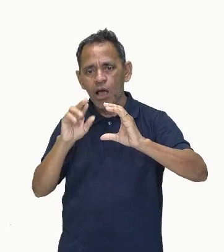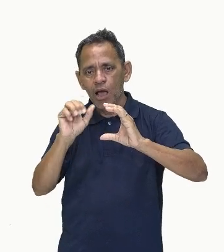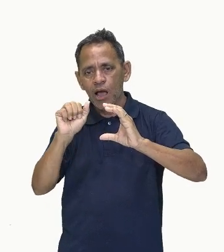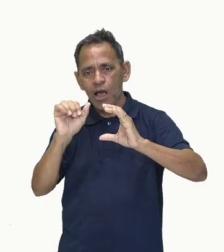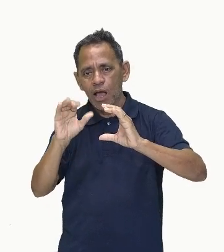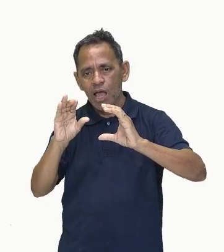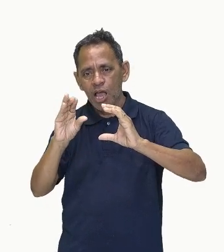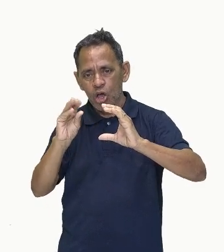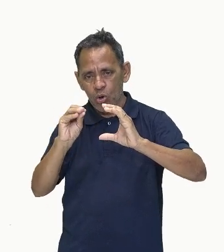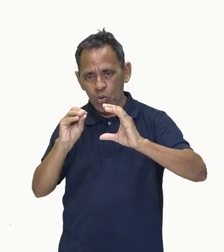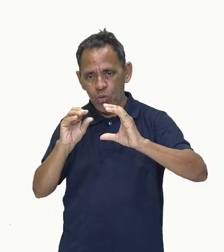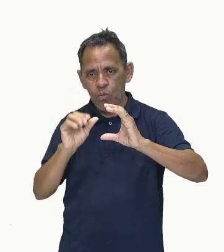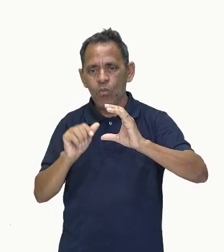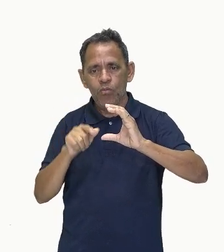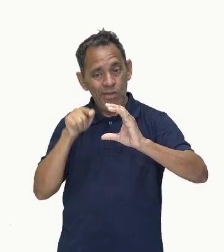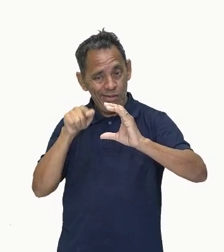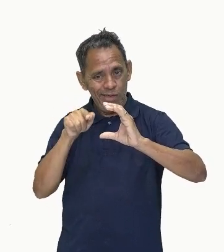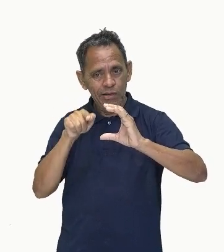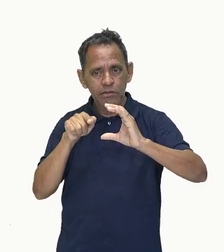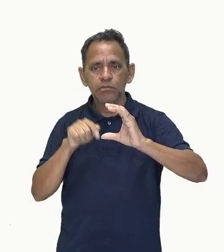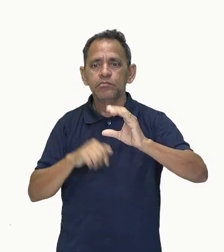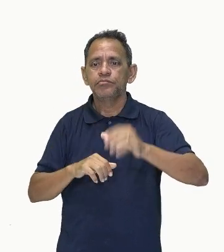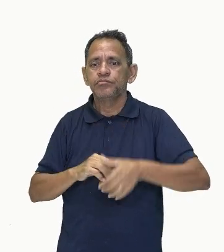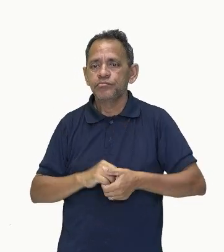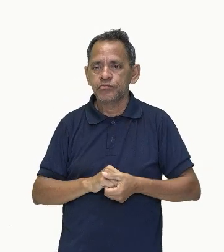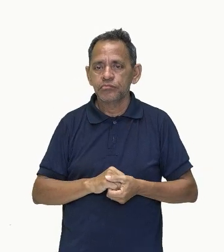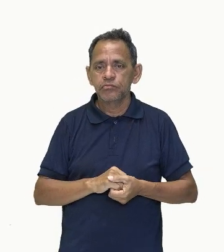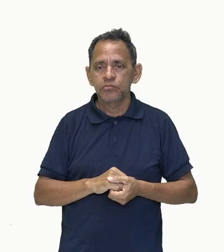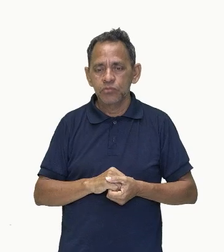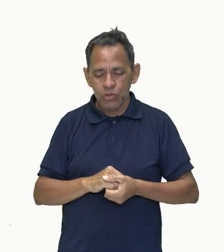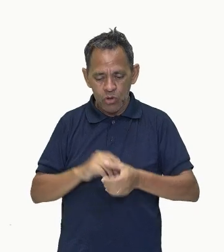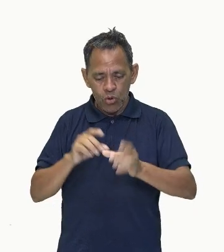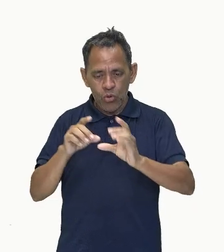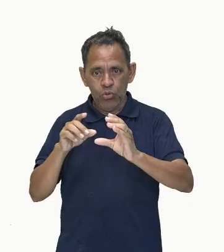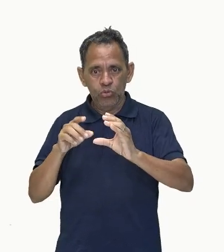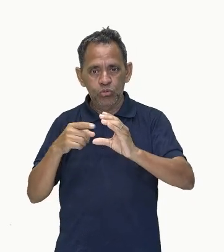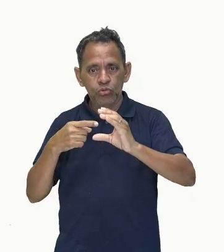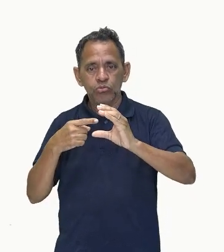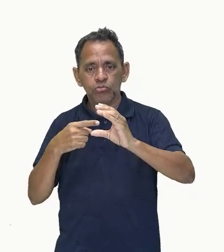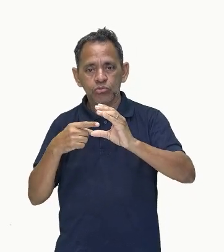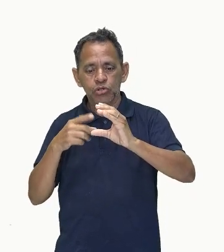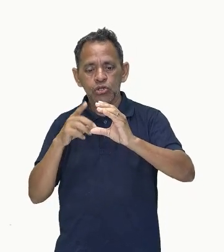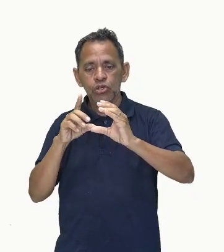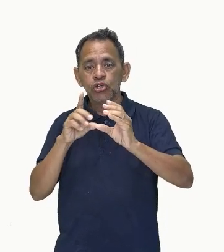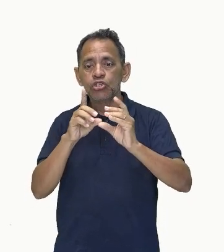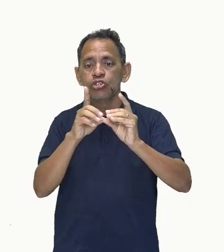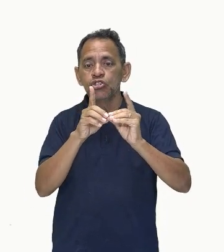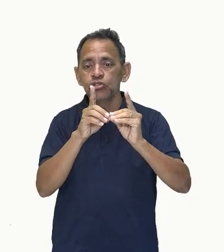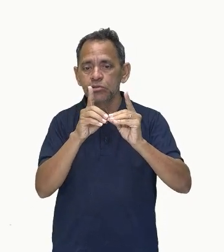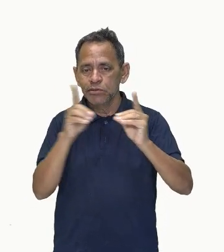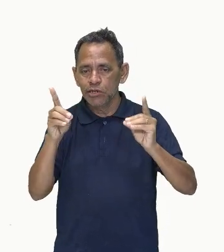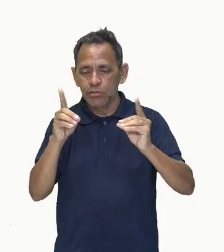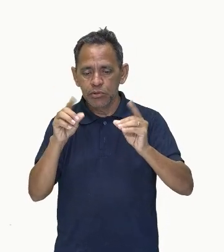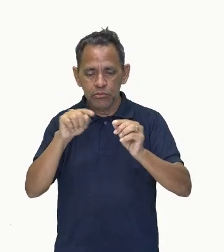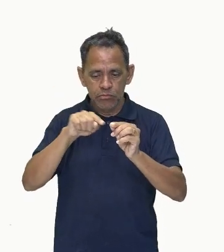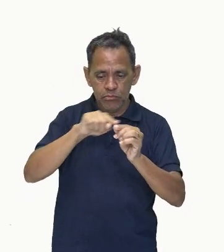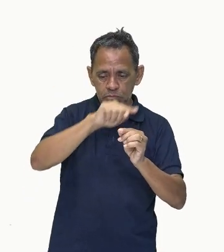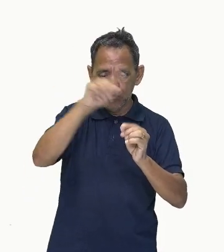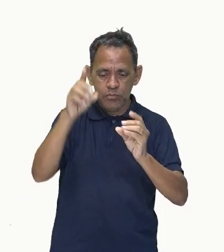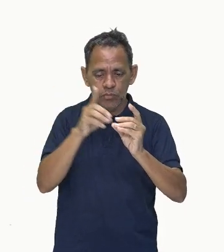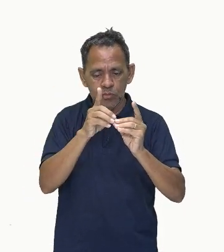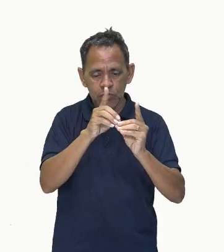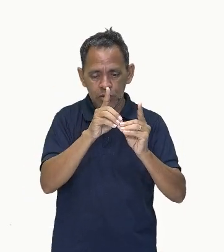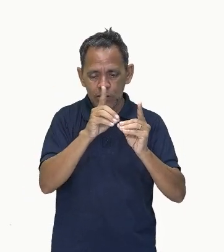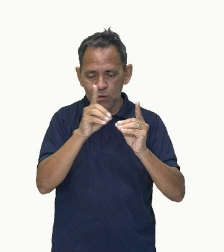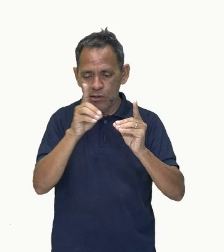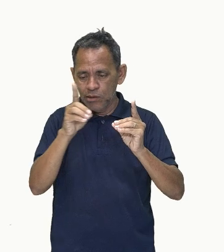Tá? Esse é o raio. O diâmetro é o dobro do raio. Então, o diâmetro já seria esse